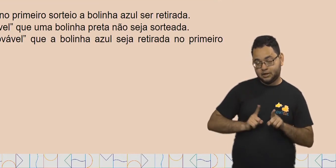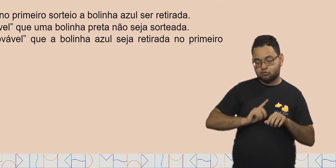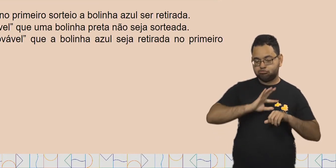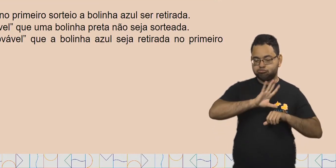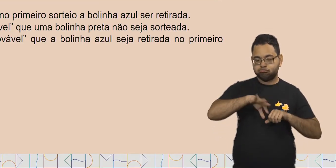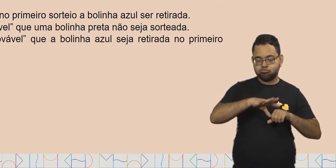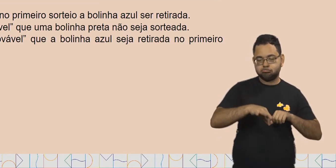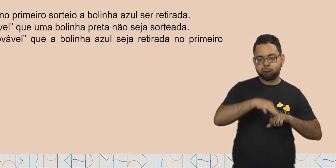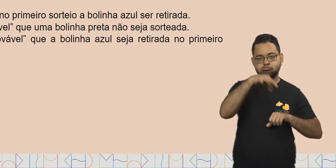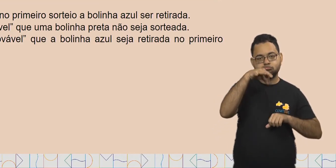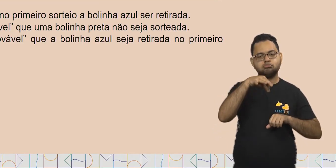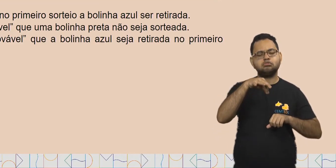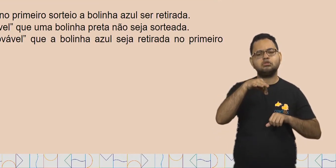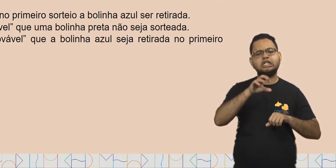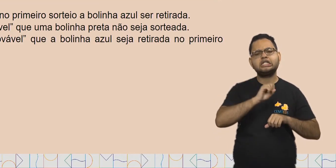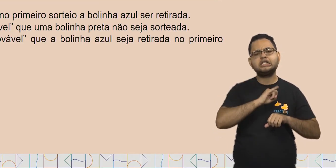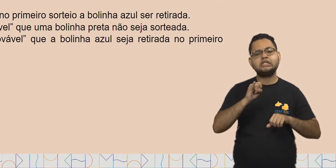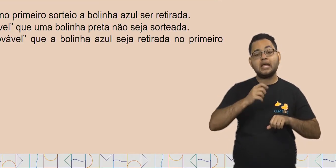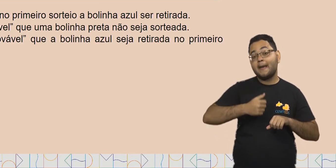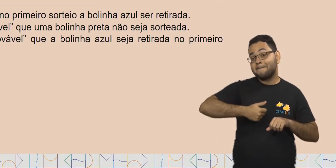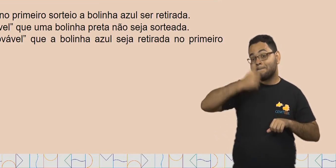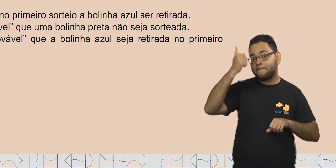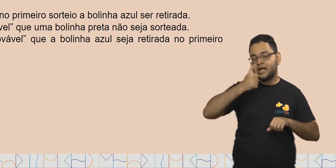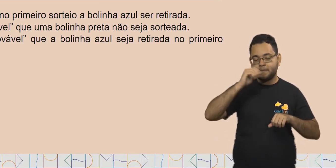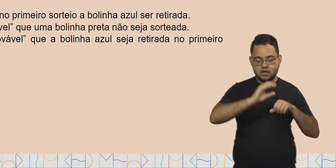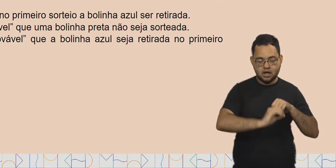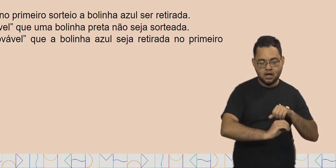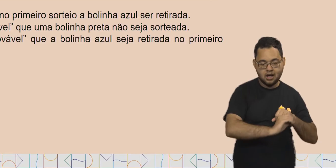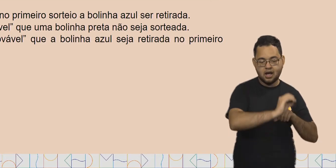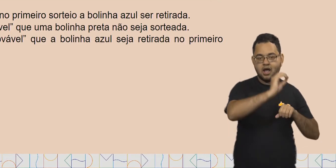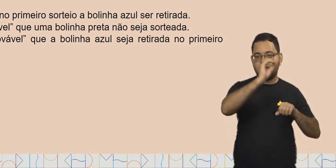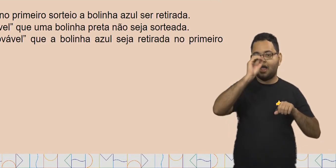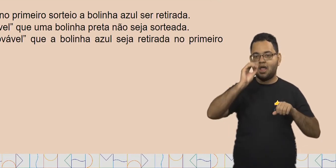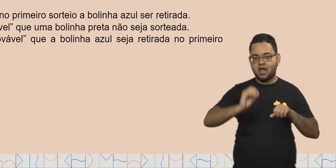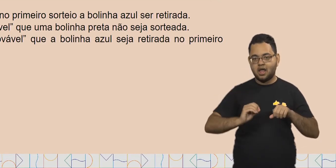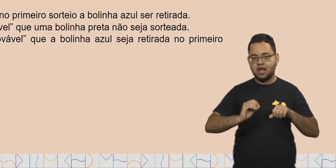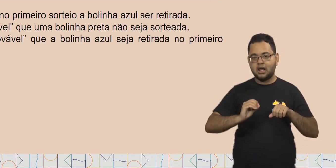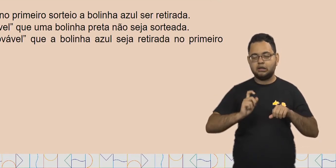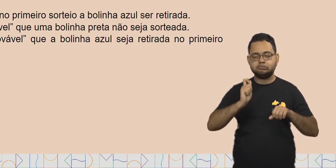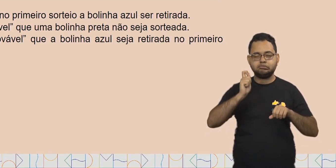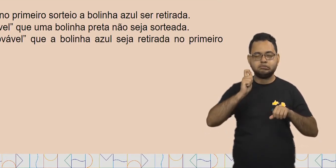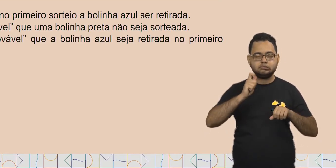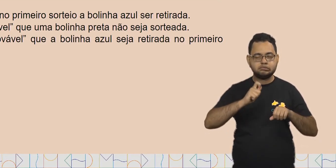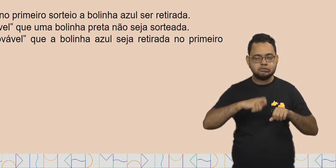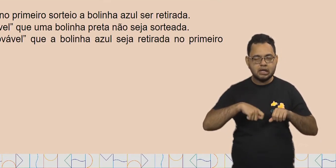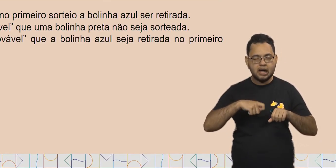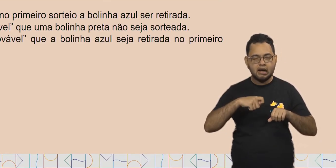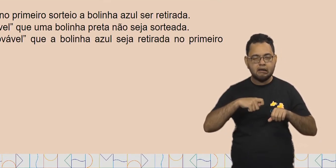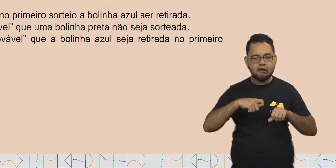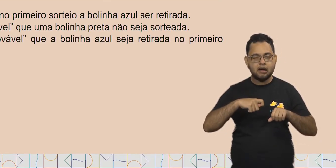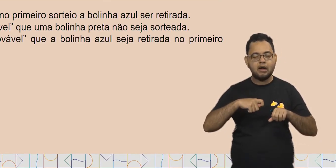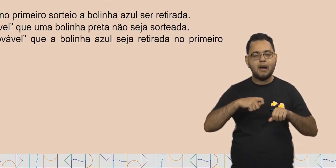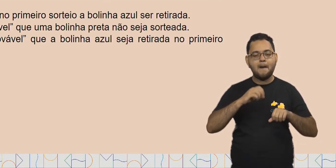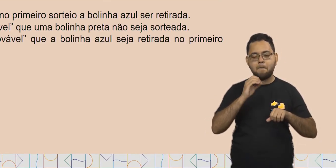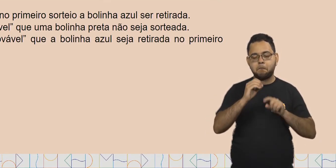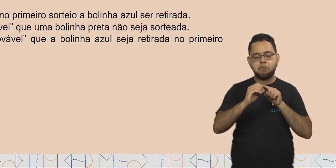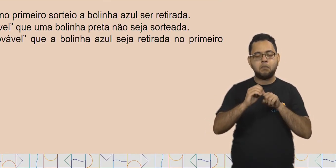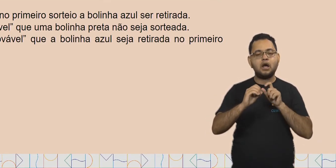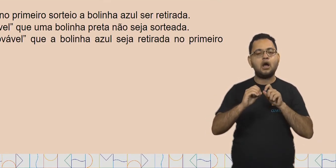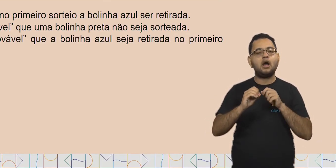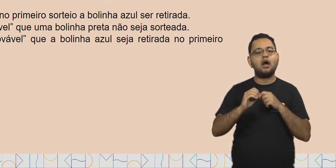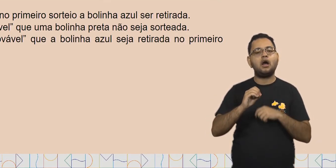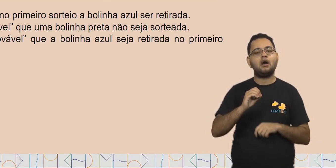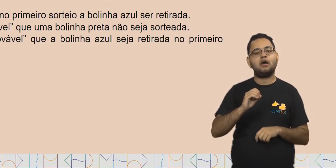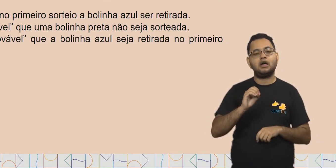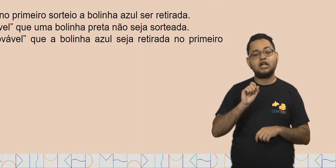primos para saber se na primeira retirada haveria a possibilidade de a bolinha azul